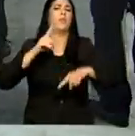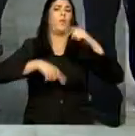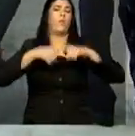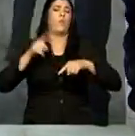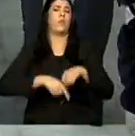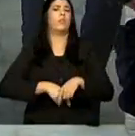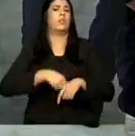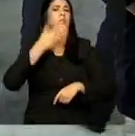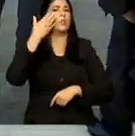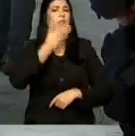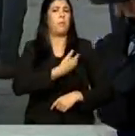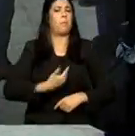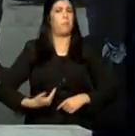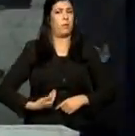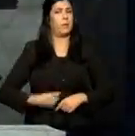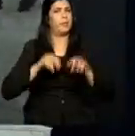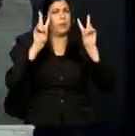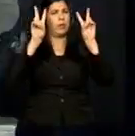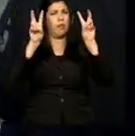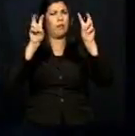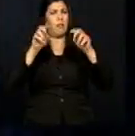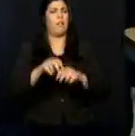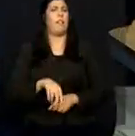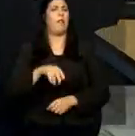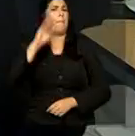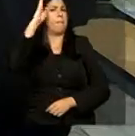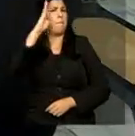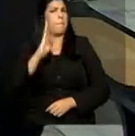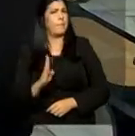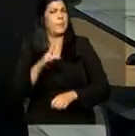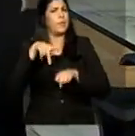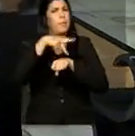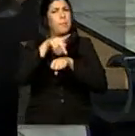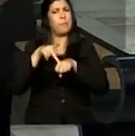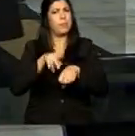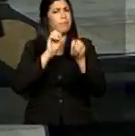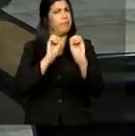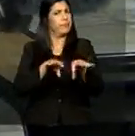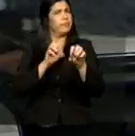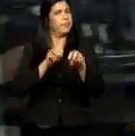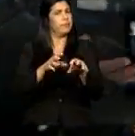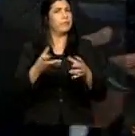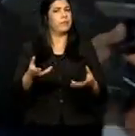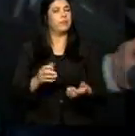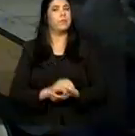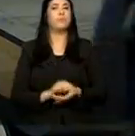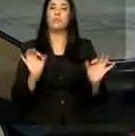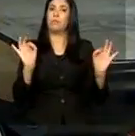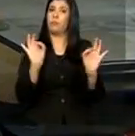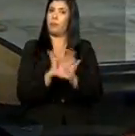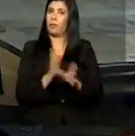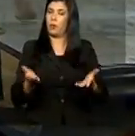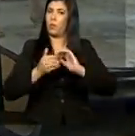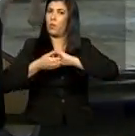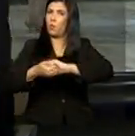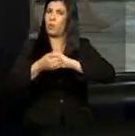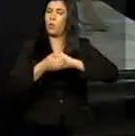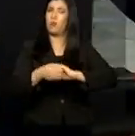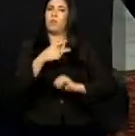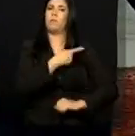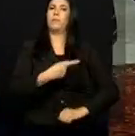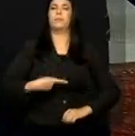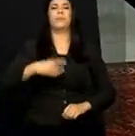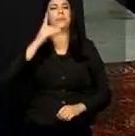cultura. O lema é Brasil, Pátria Educadora. Brasil, Pátria Educadora. Bom, terminados os cumprimentos, né, presidenta Dilma Rousseff,